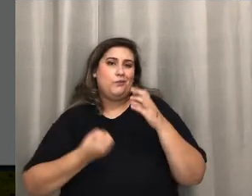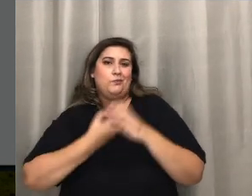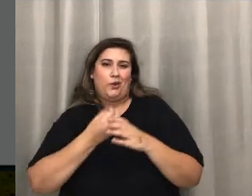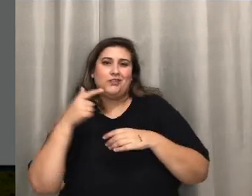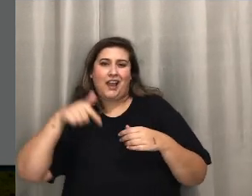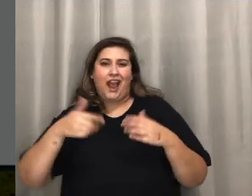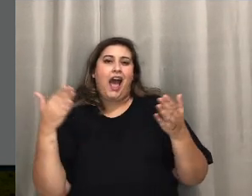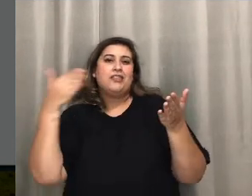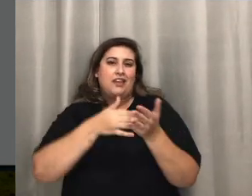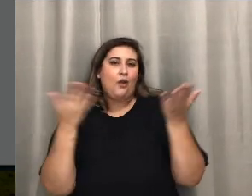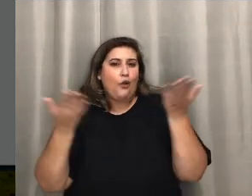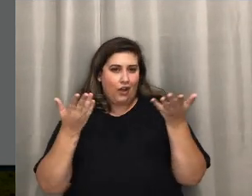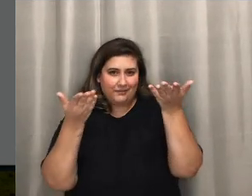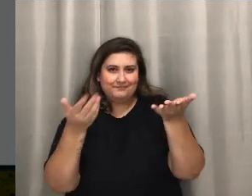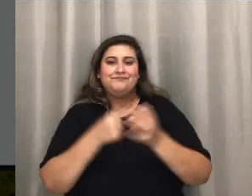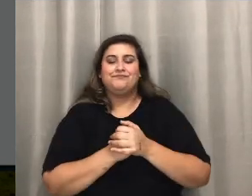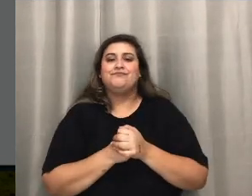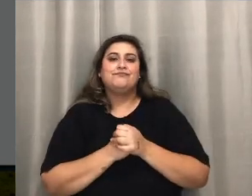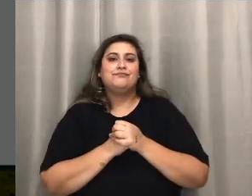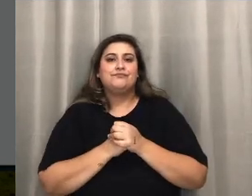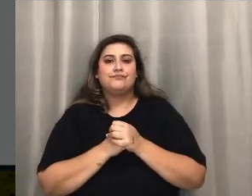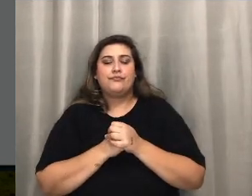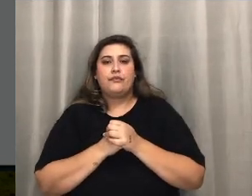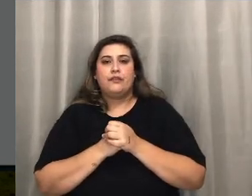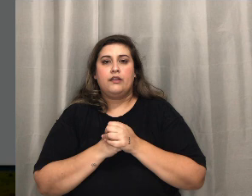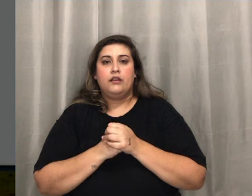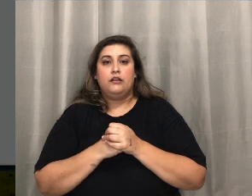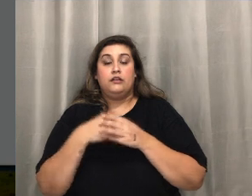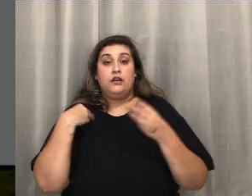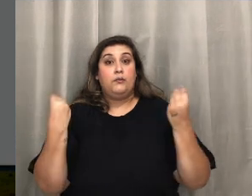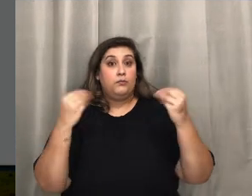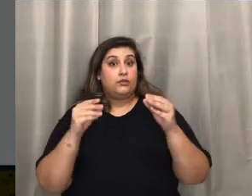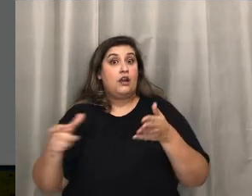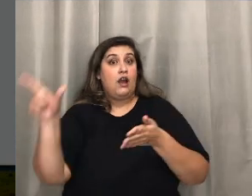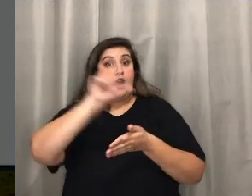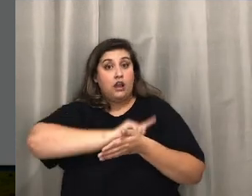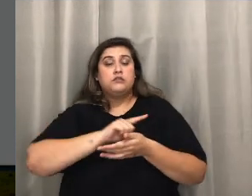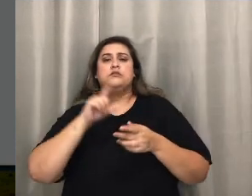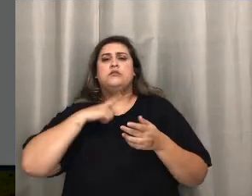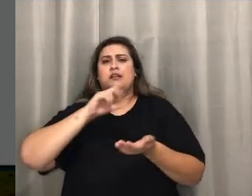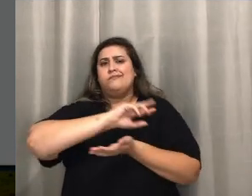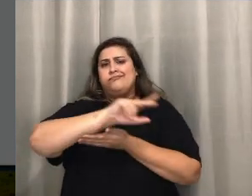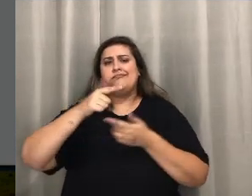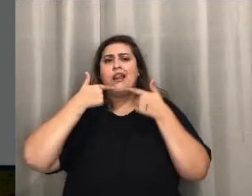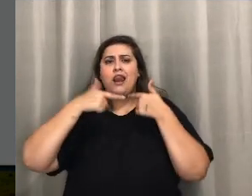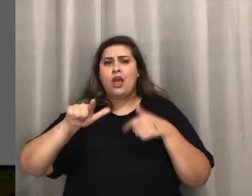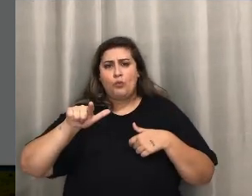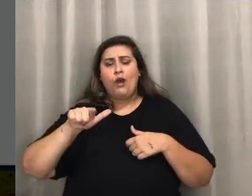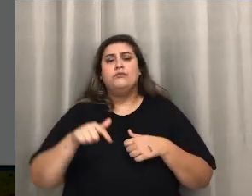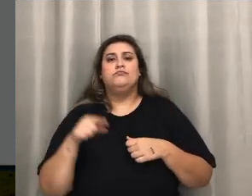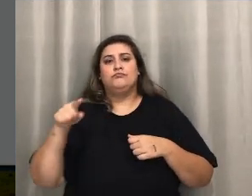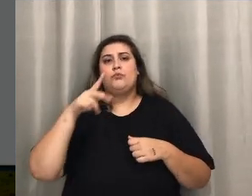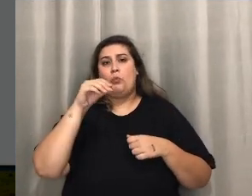sobre educação, que é o que nós produzimos aqui até o momento. Como eu coloquei para